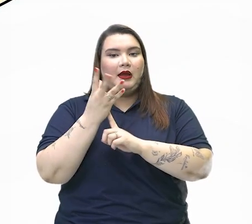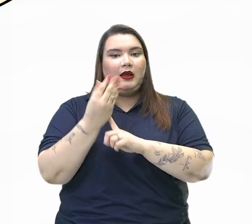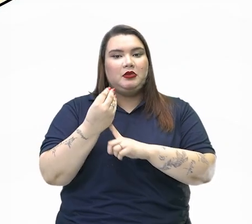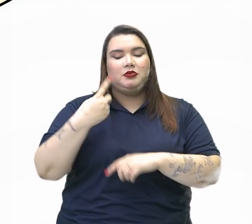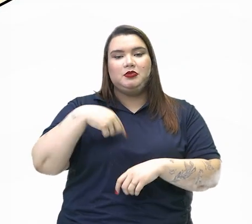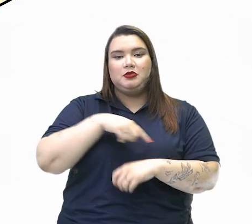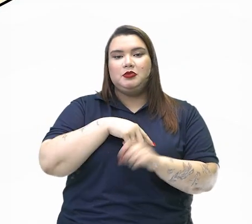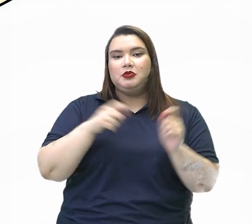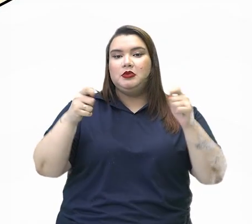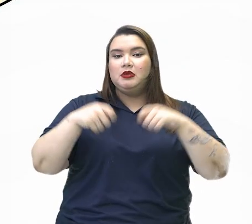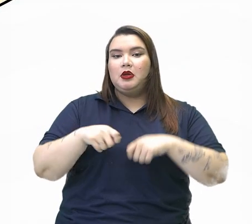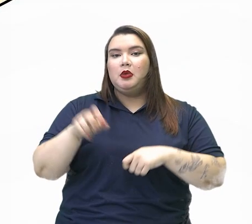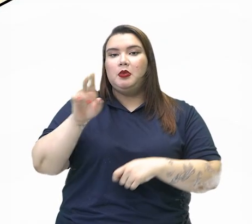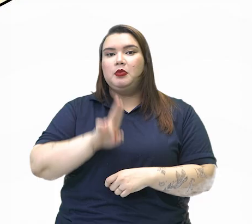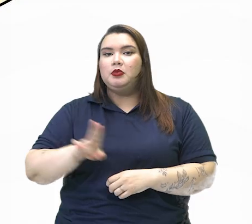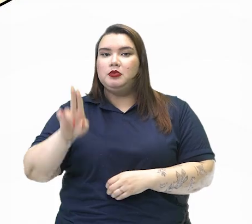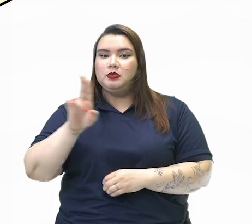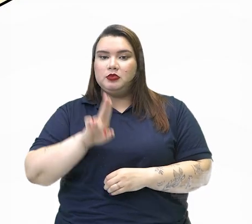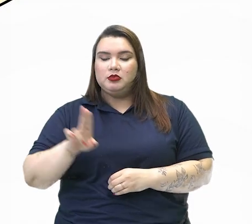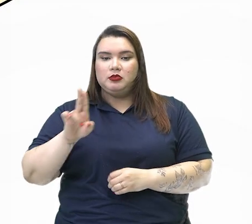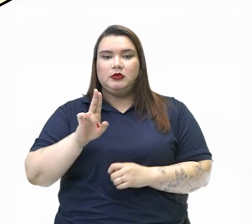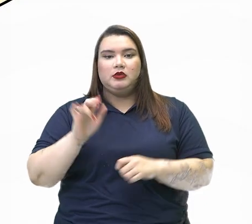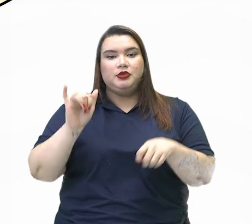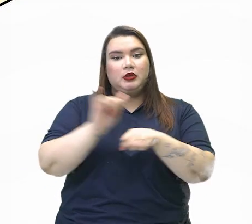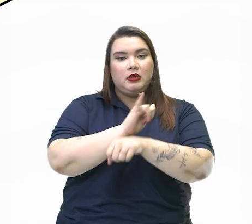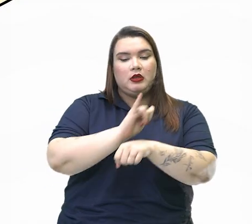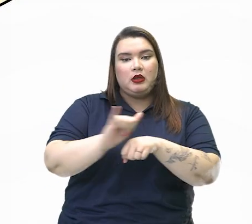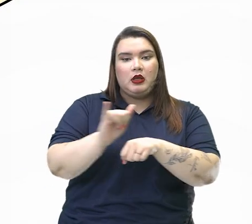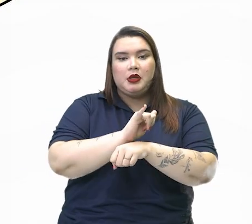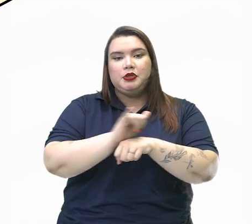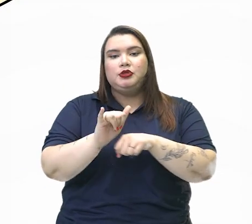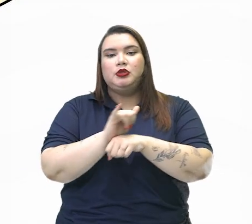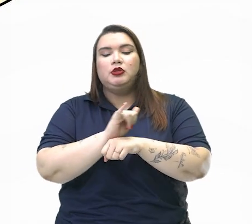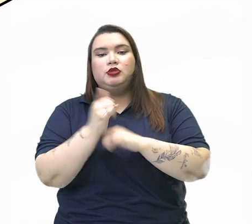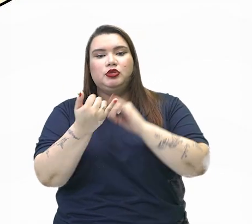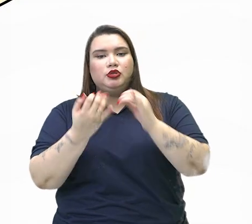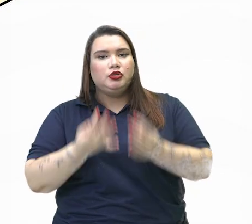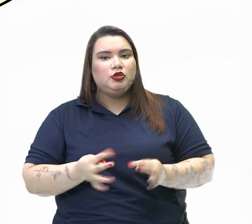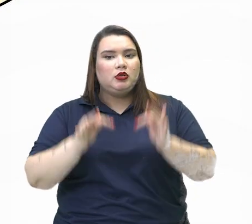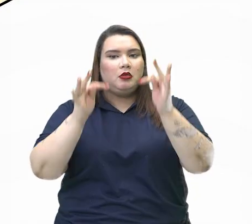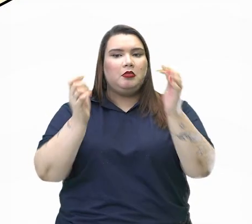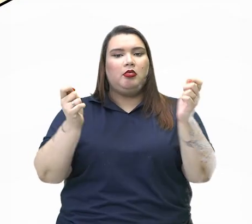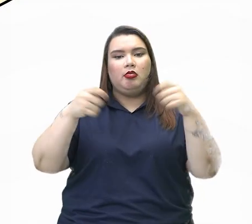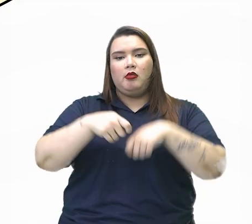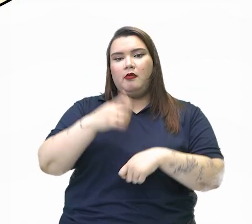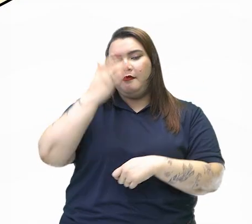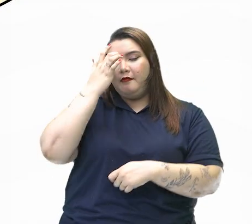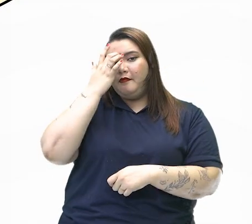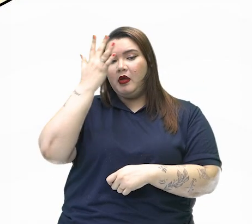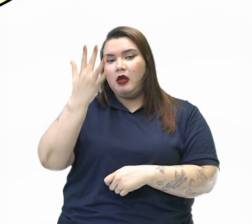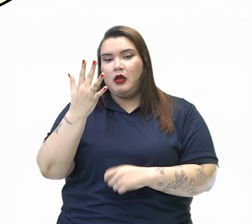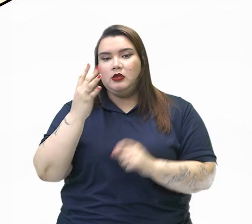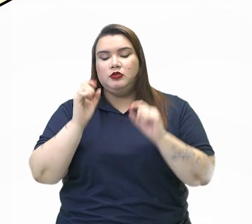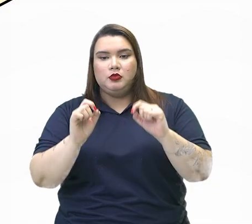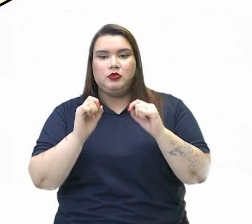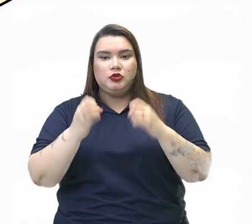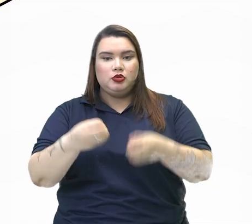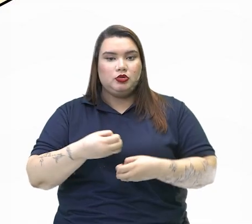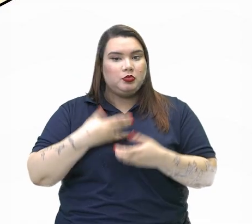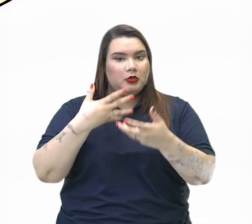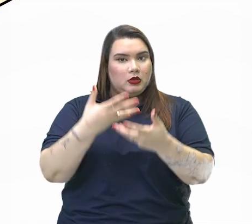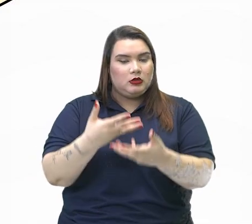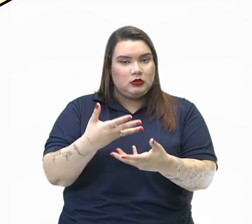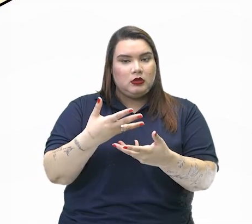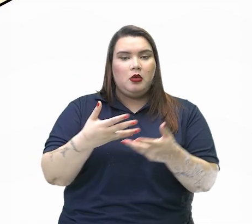utilizar então as ferramentas digitais aí para facilitar, né, no processo de expressão da